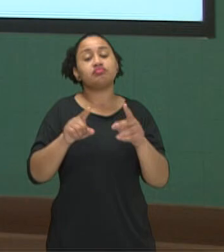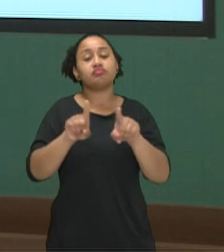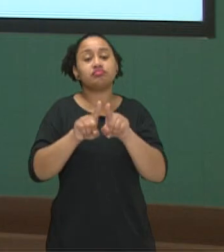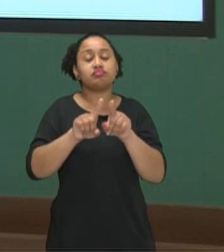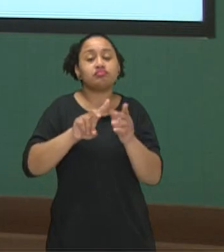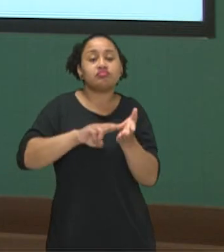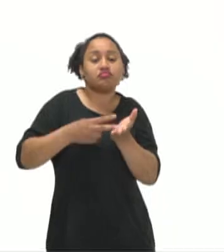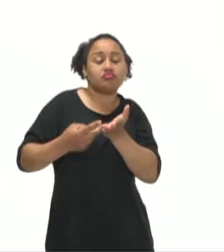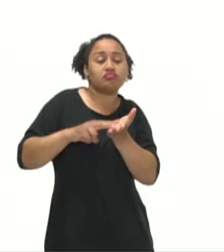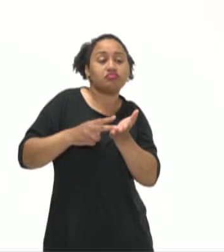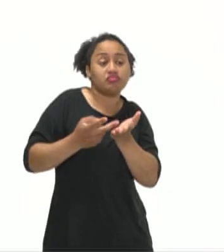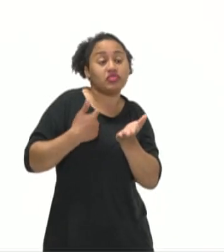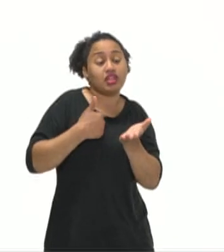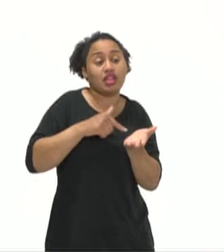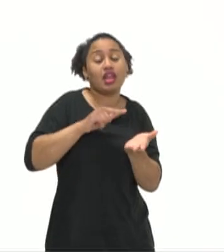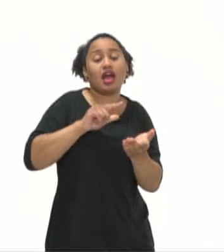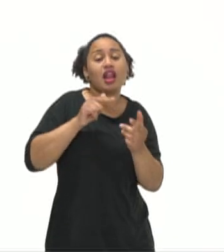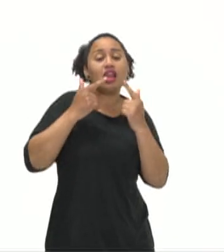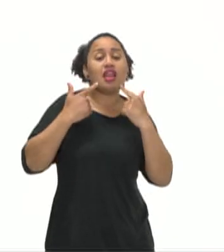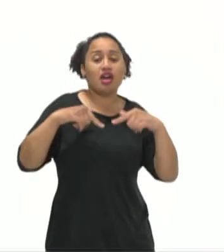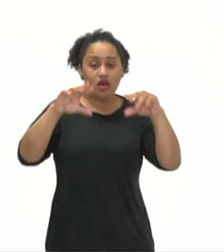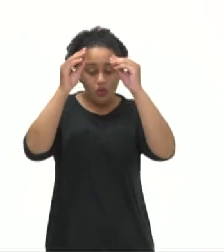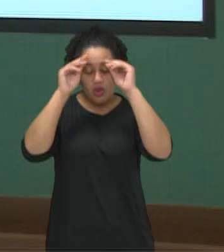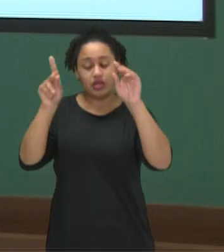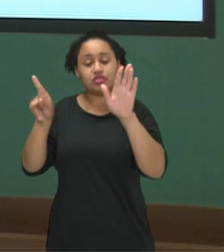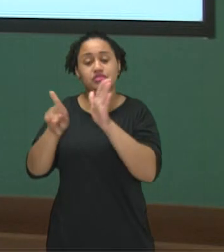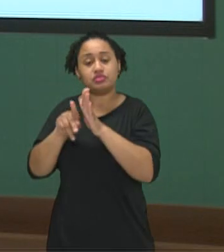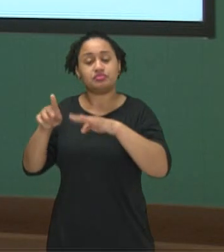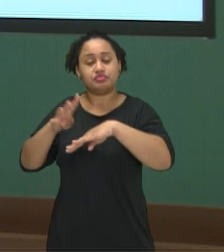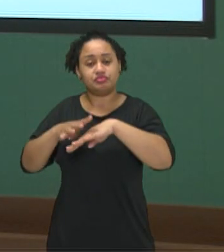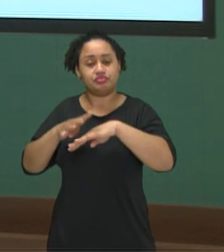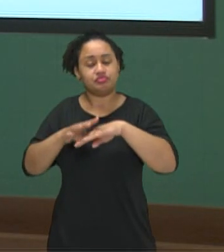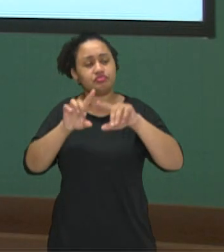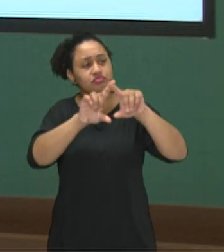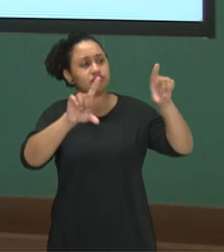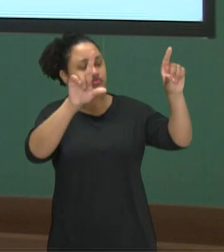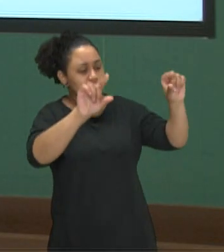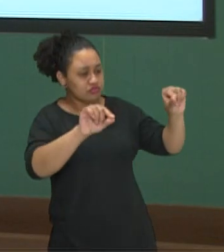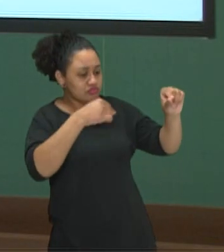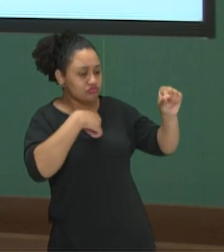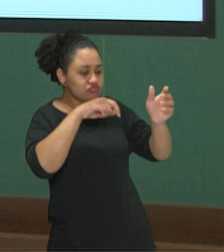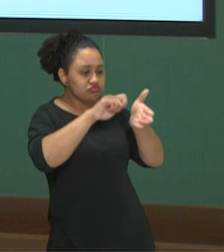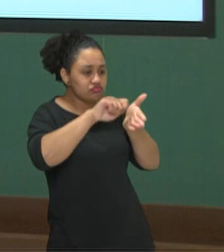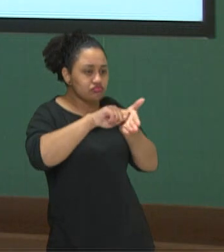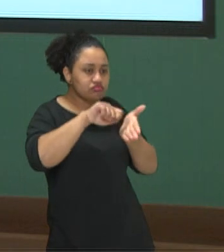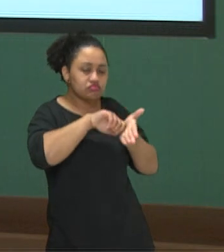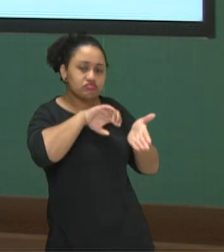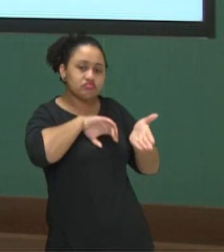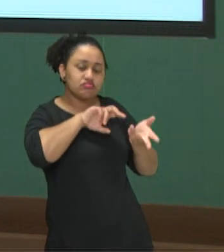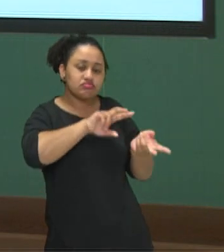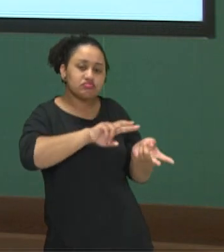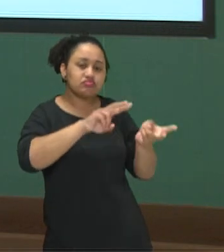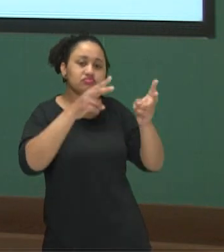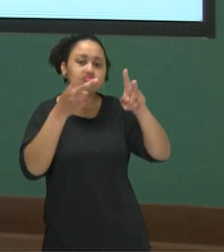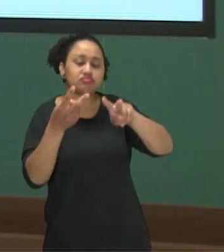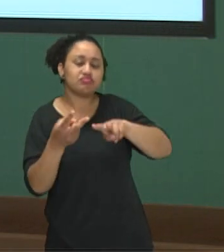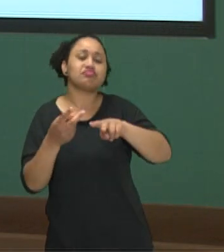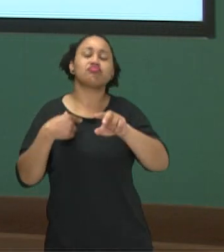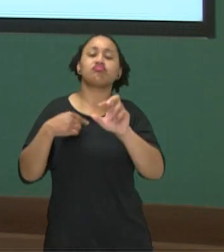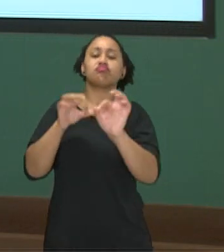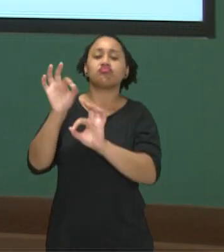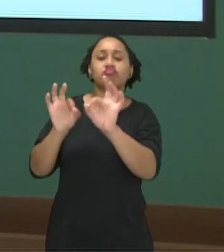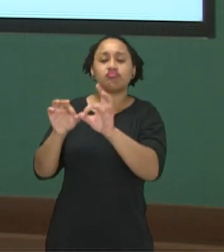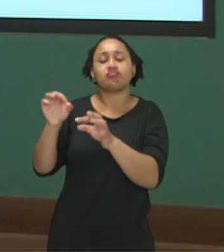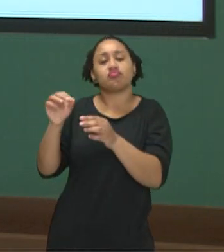transcrever o enunciado para a linguagem matemática. Pegar o probleminha, situação-problema, e traduzir algebricamente